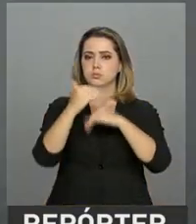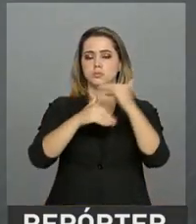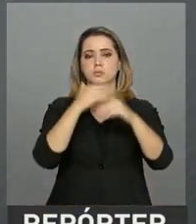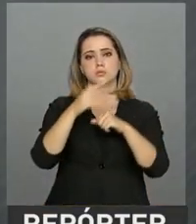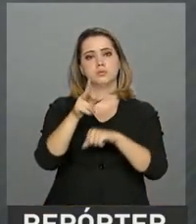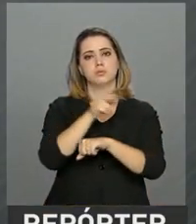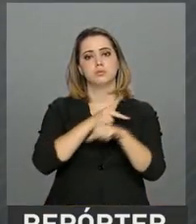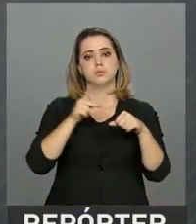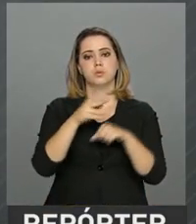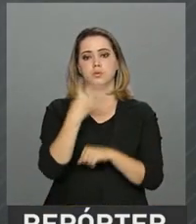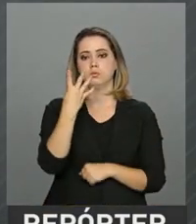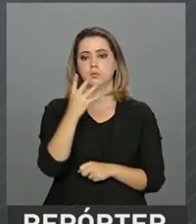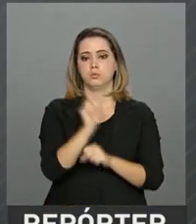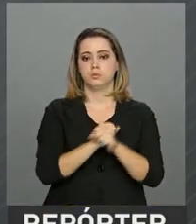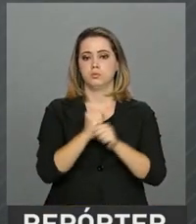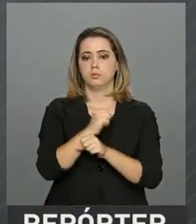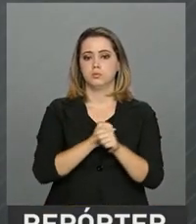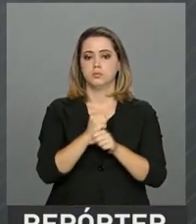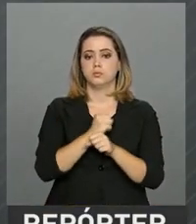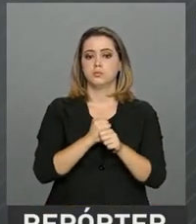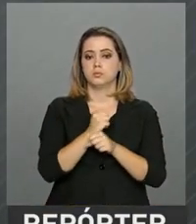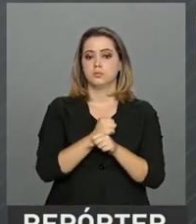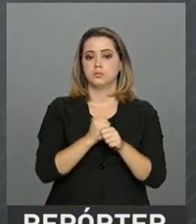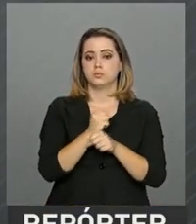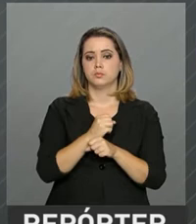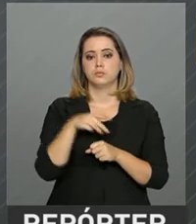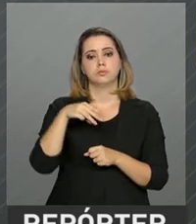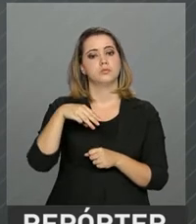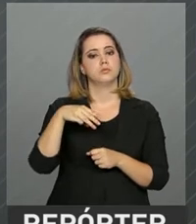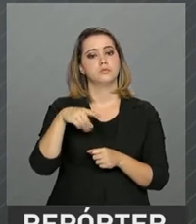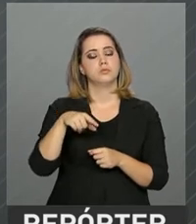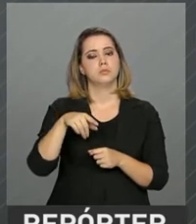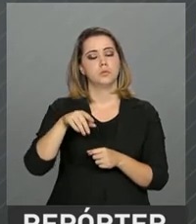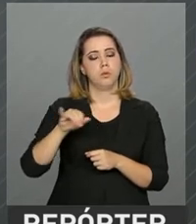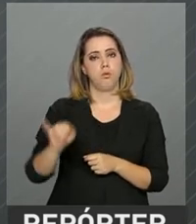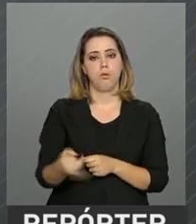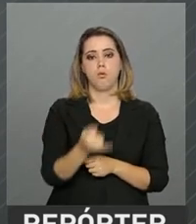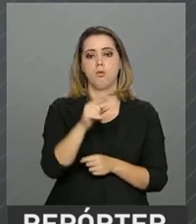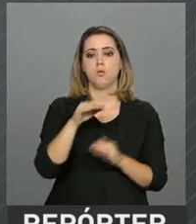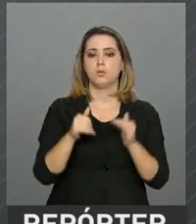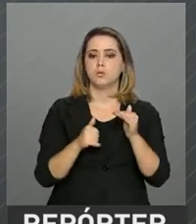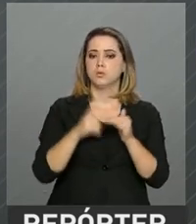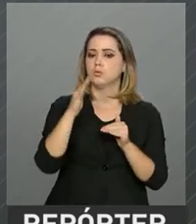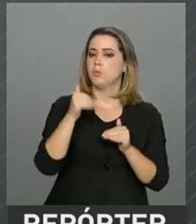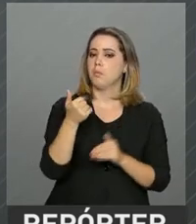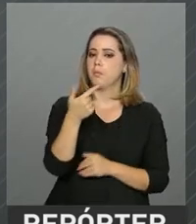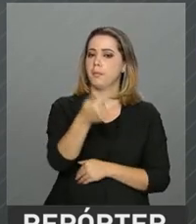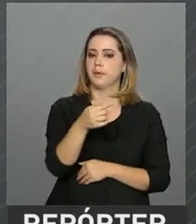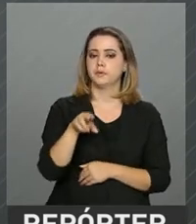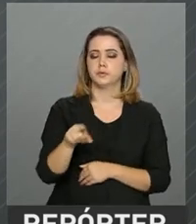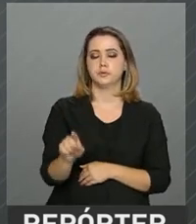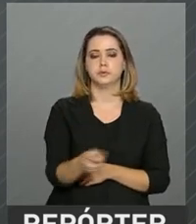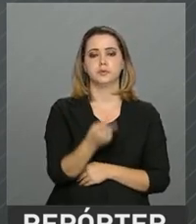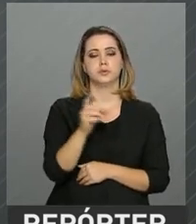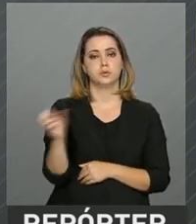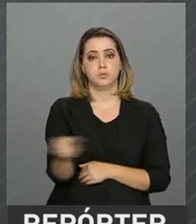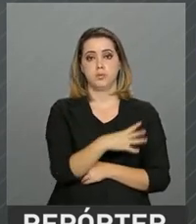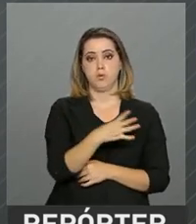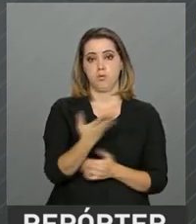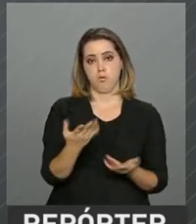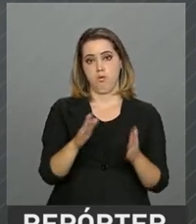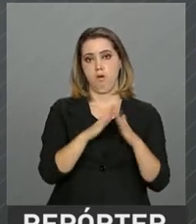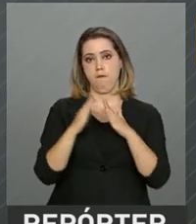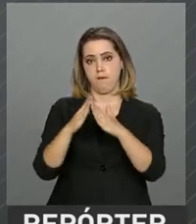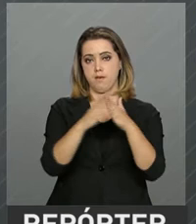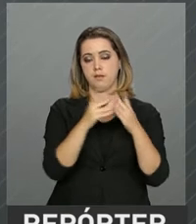Em 4 anos, o número de conexões de micro e mini geração de energia superou 7 mil instalações.